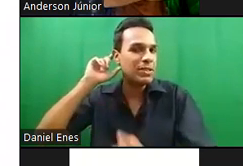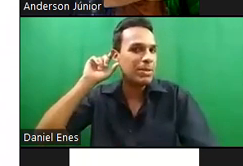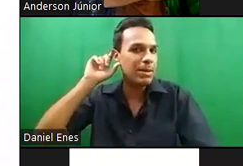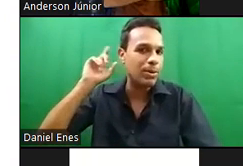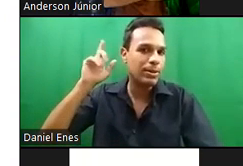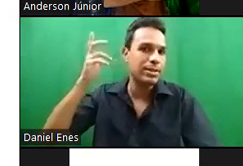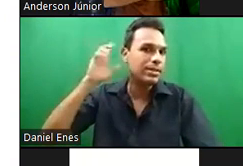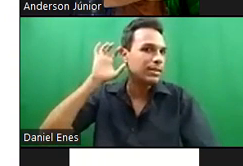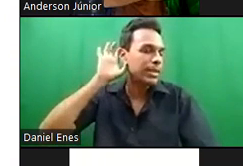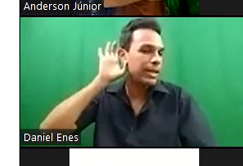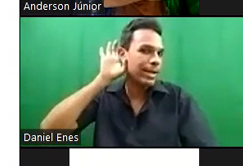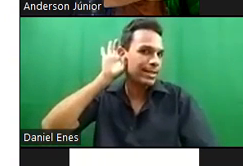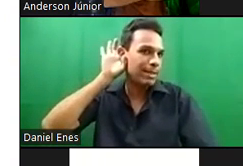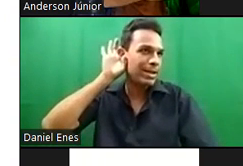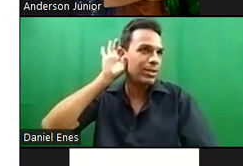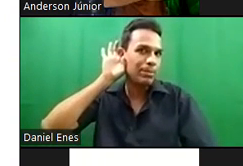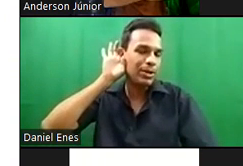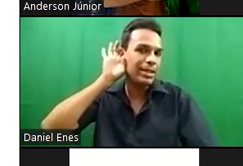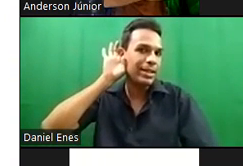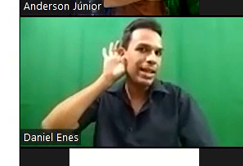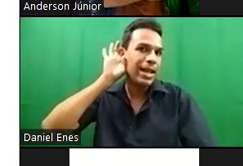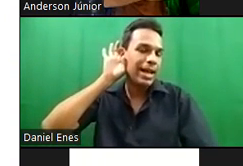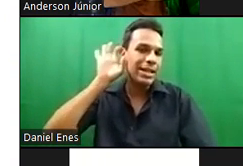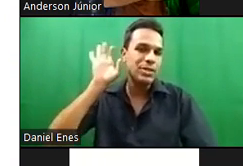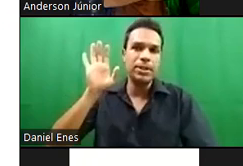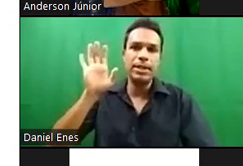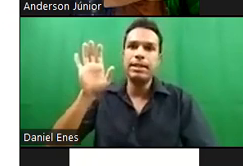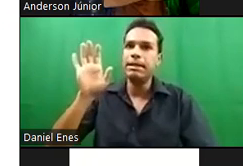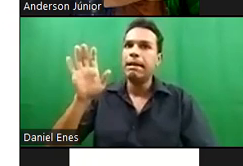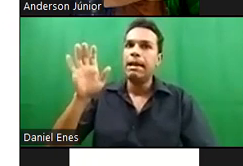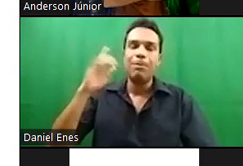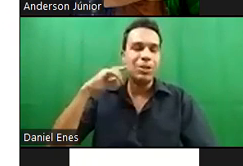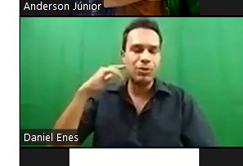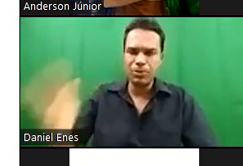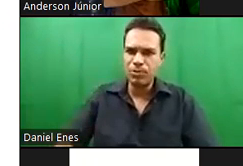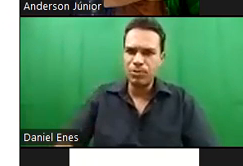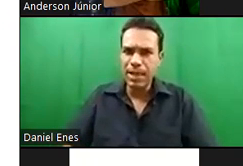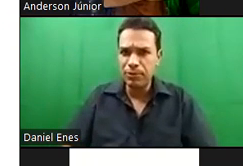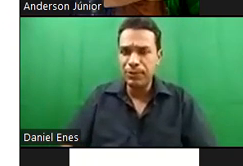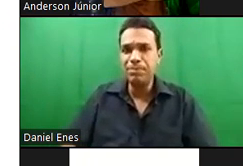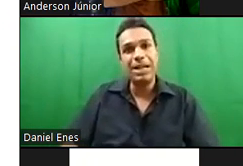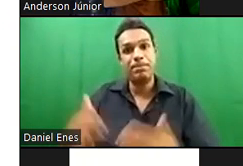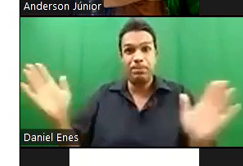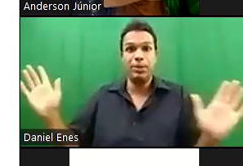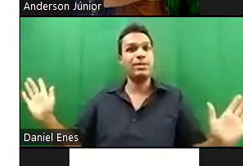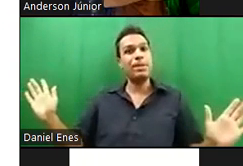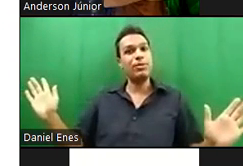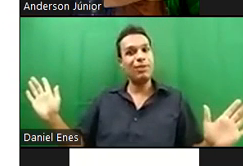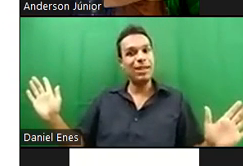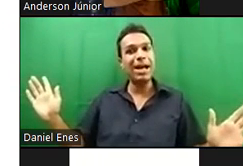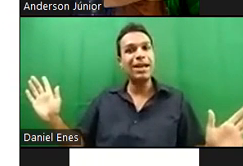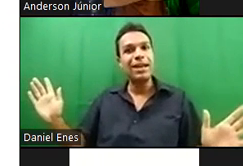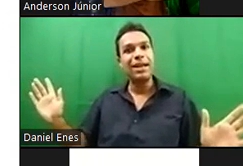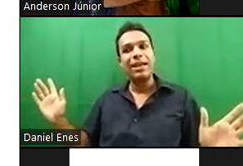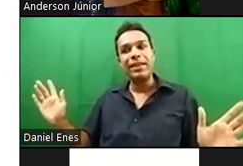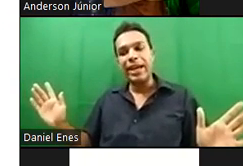vezes uma prótese, né? Aqueles aparelhos que põe aqui atrás da orelha, a pessoa não consegue ouvir, mas pelo menos aprendeu a